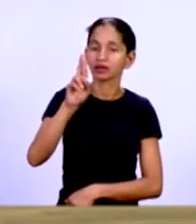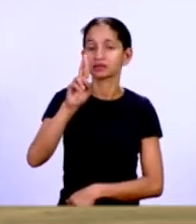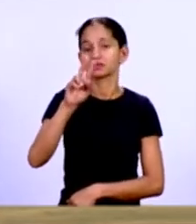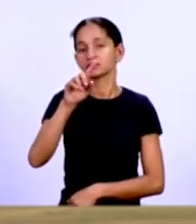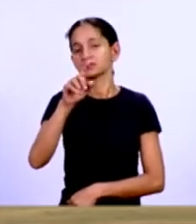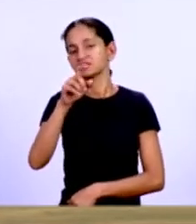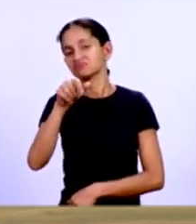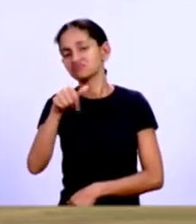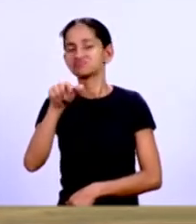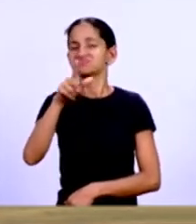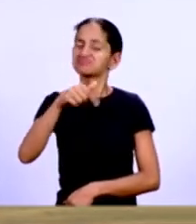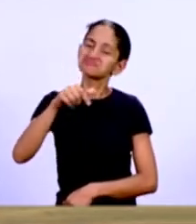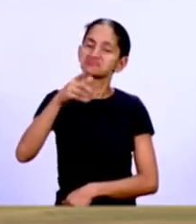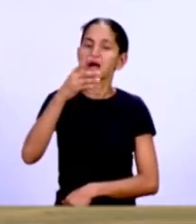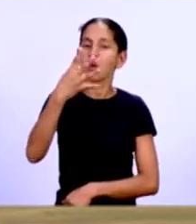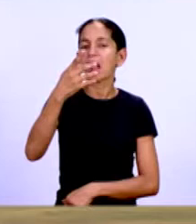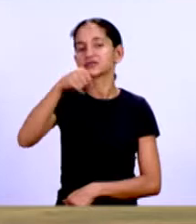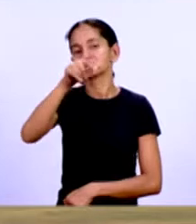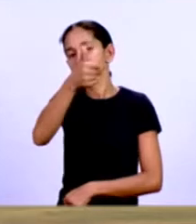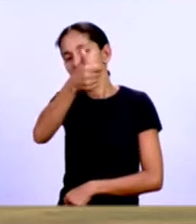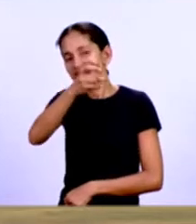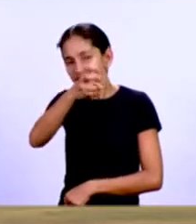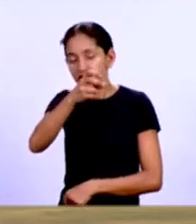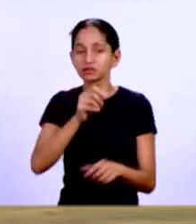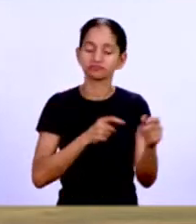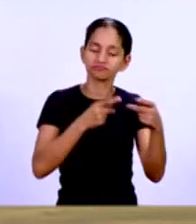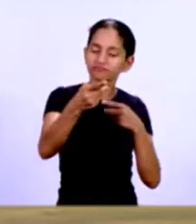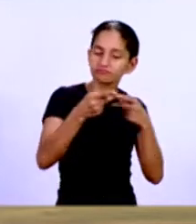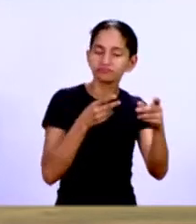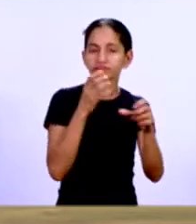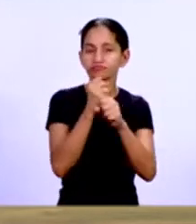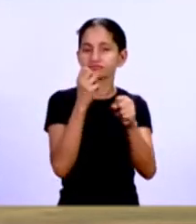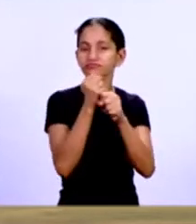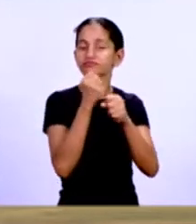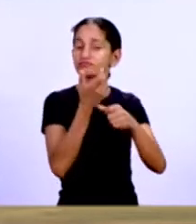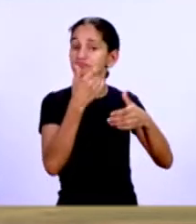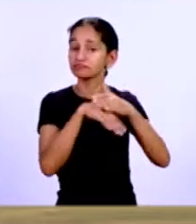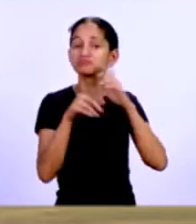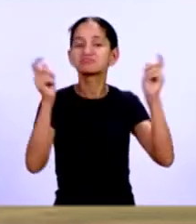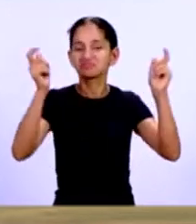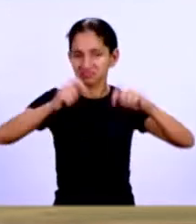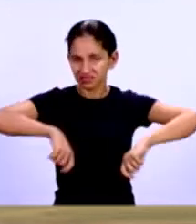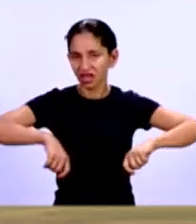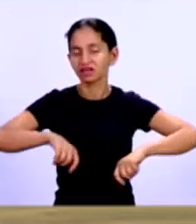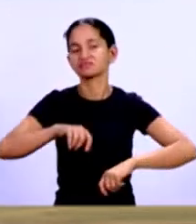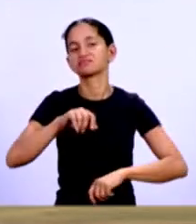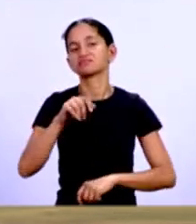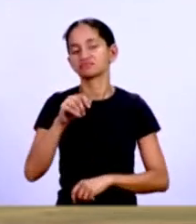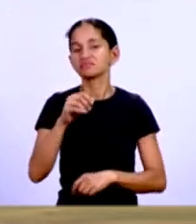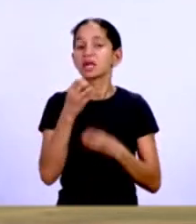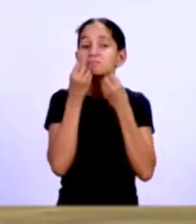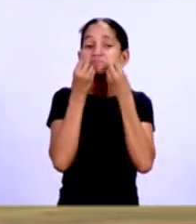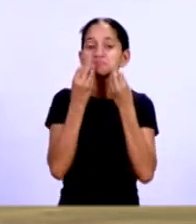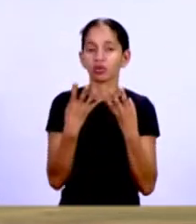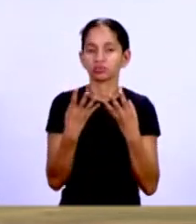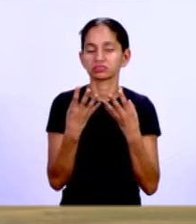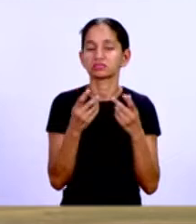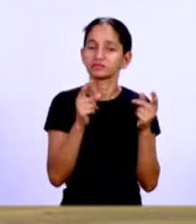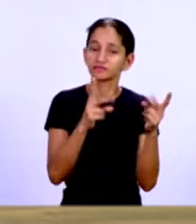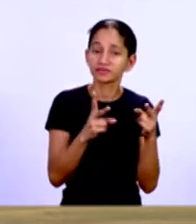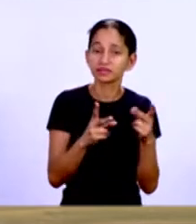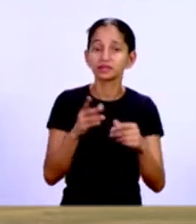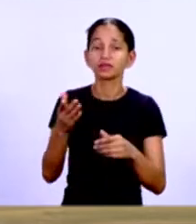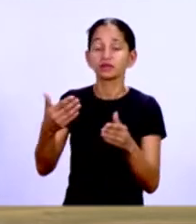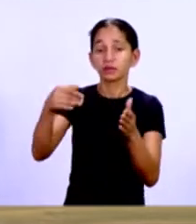Então você estava fazendo um planejamento financeiro de que seria viável fazer essa importação a R$4, porém no momento que